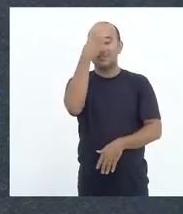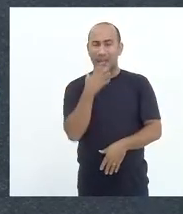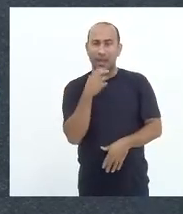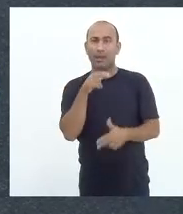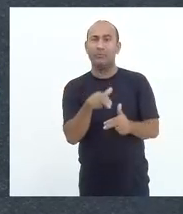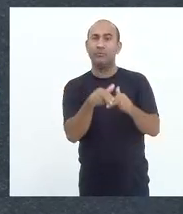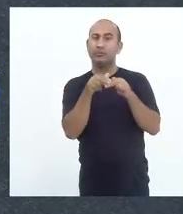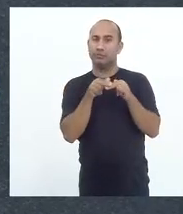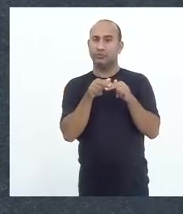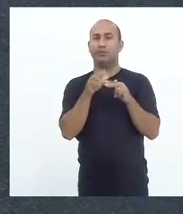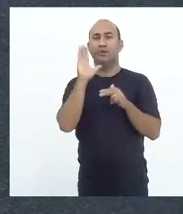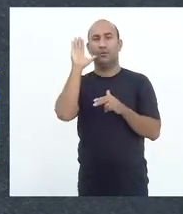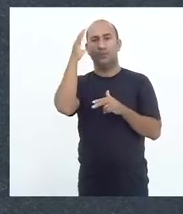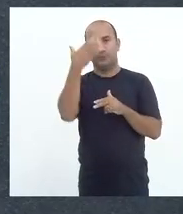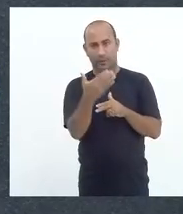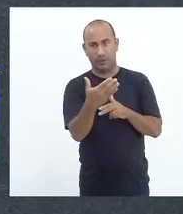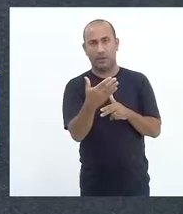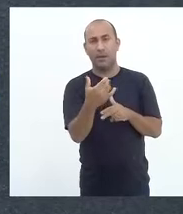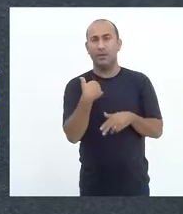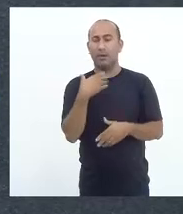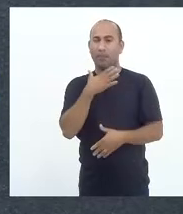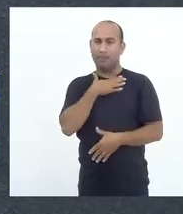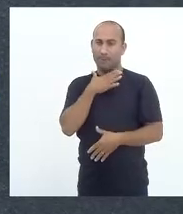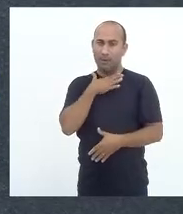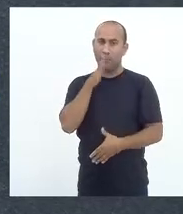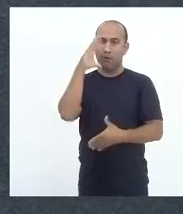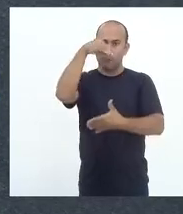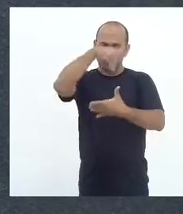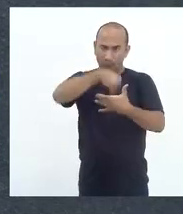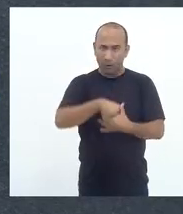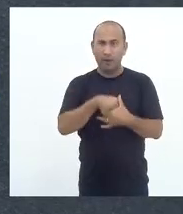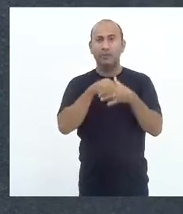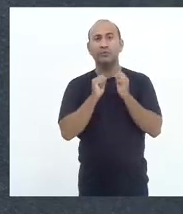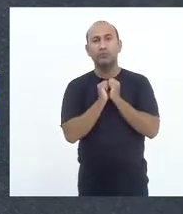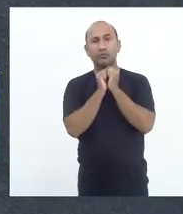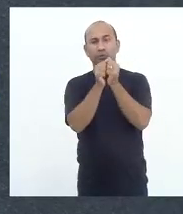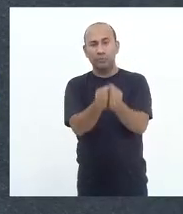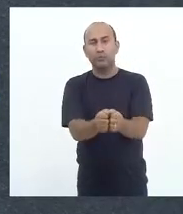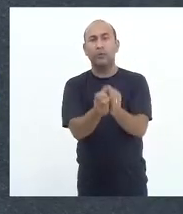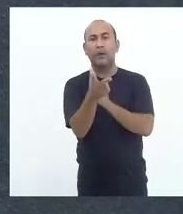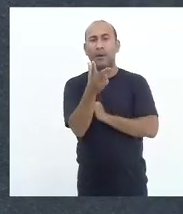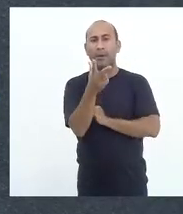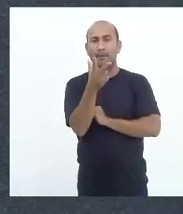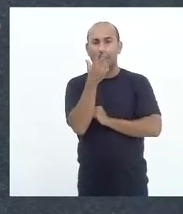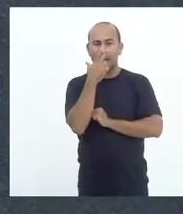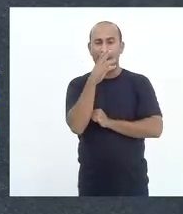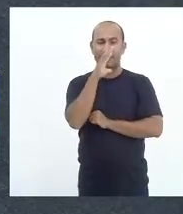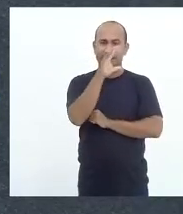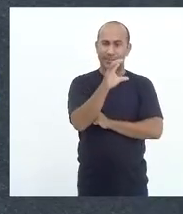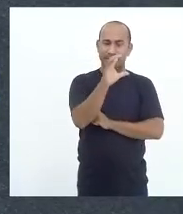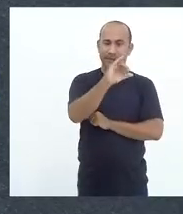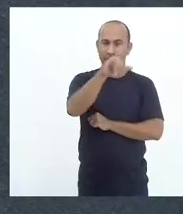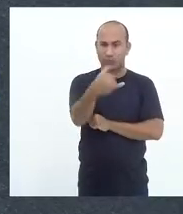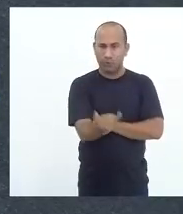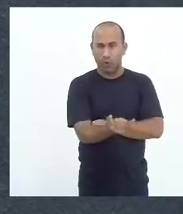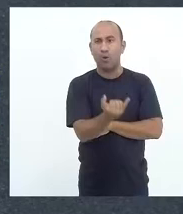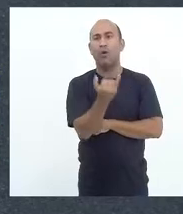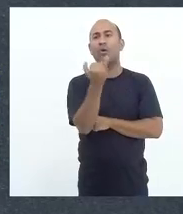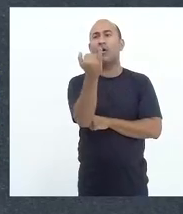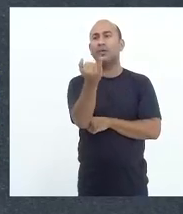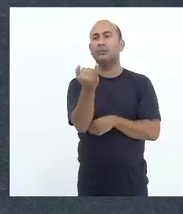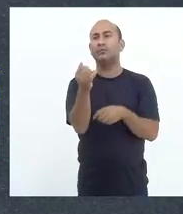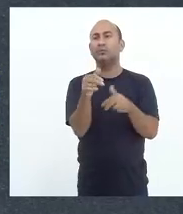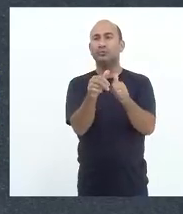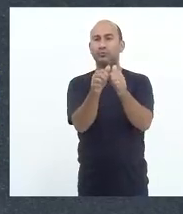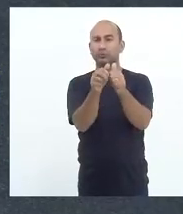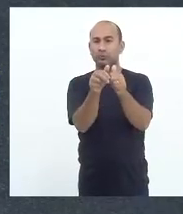essa decisão. Então, o meu voto vai ser acompanhar o parecer da CCJ, condicionalidade com